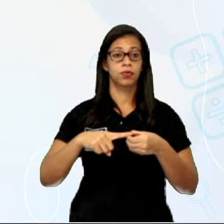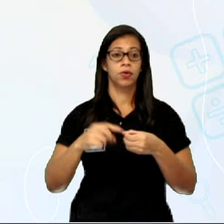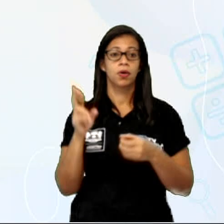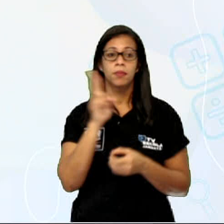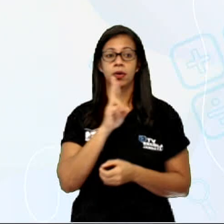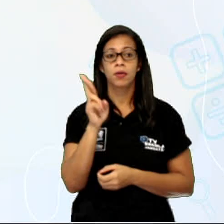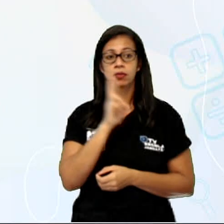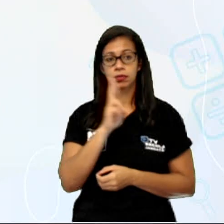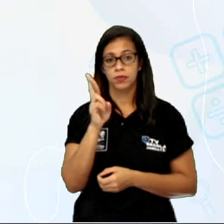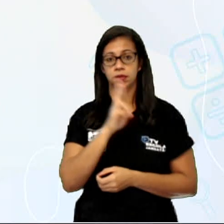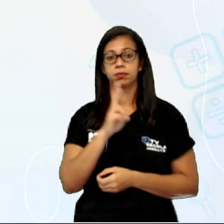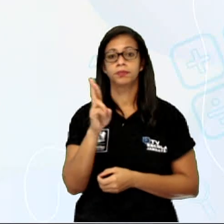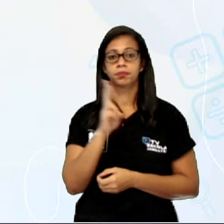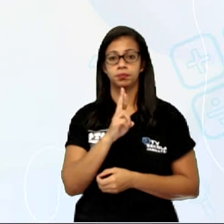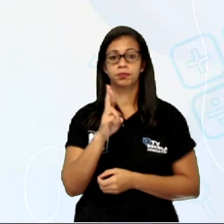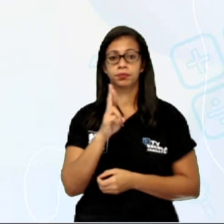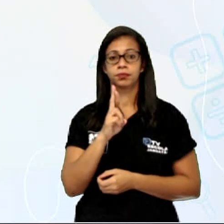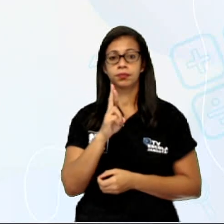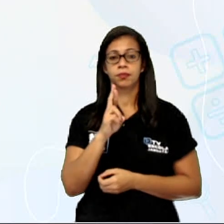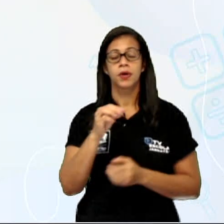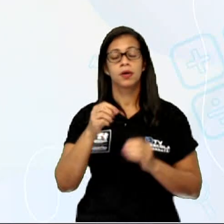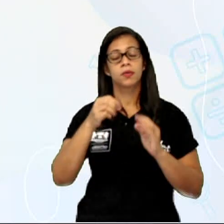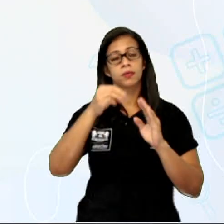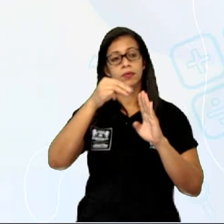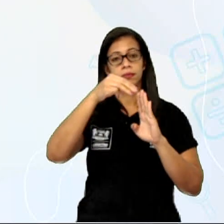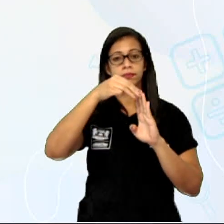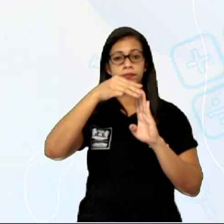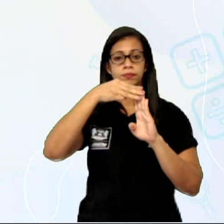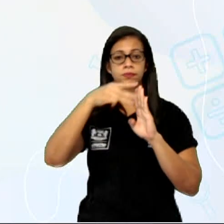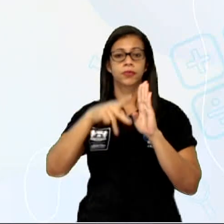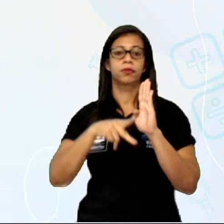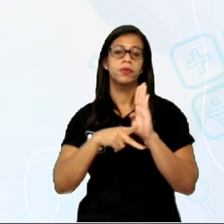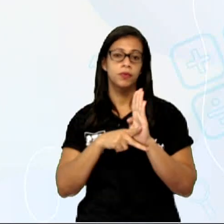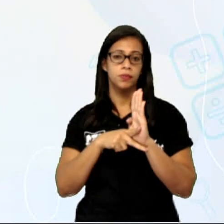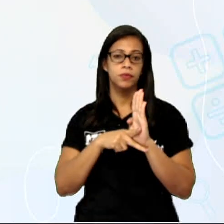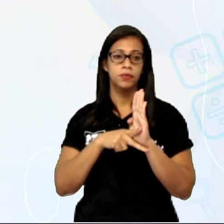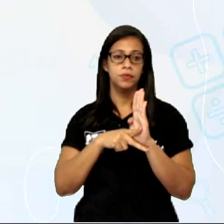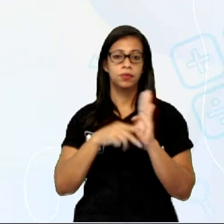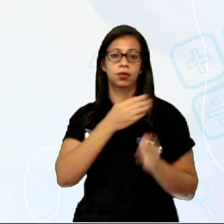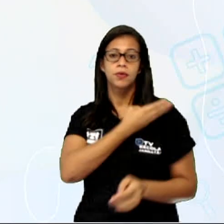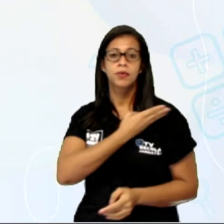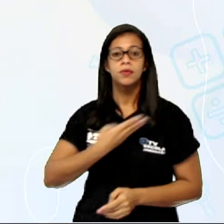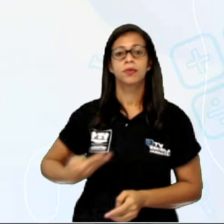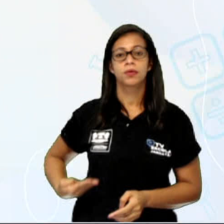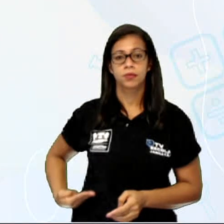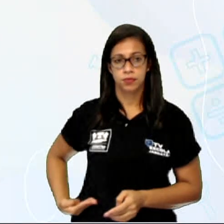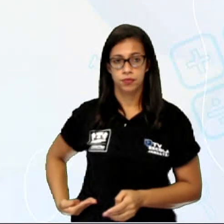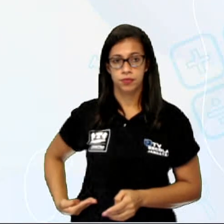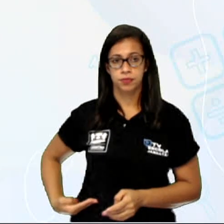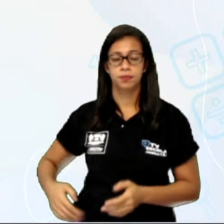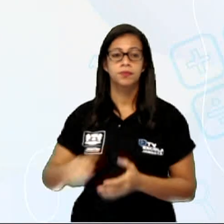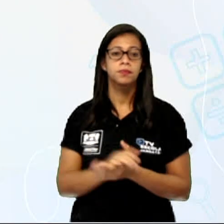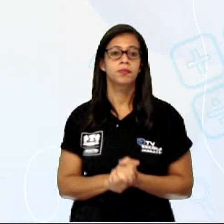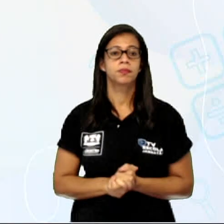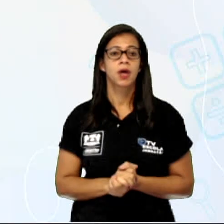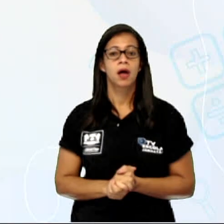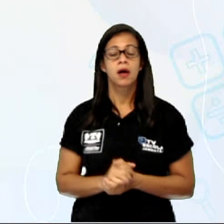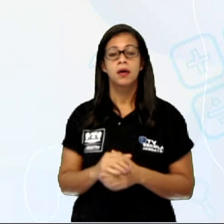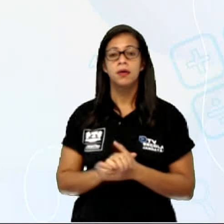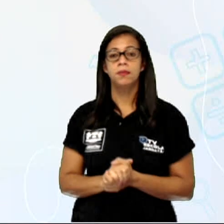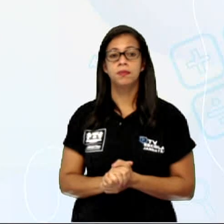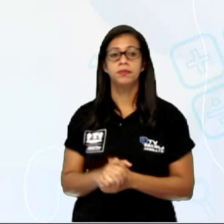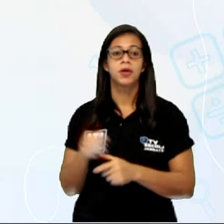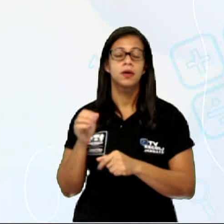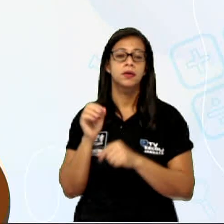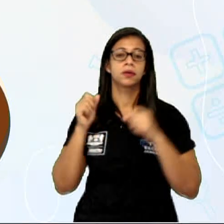provisório, especialmente pelas chamadas Teses de Abril, que defendiam o quê? Olha só, a saída